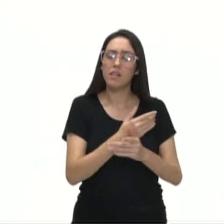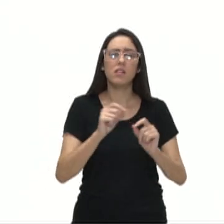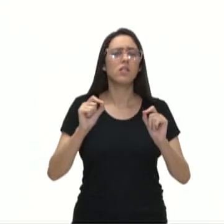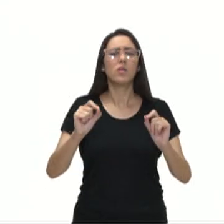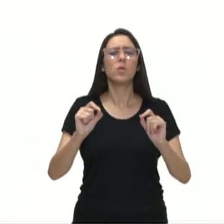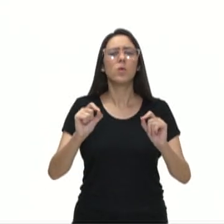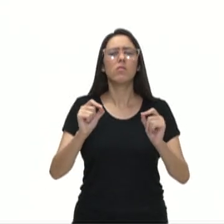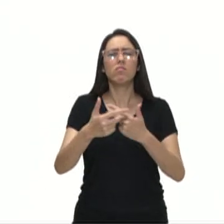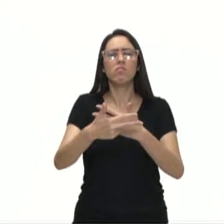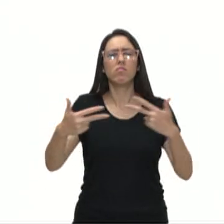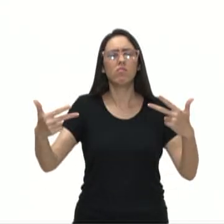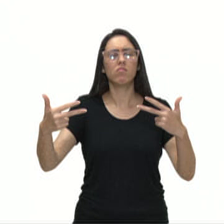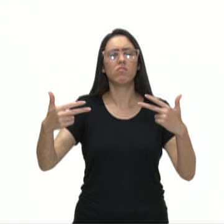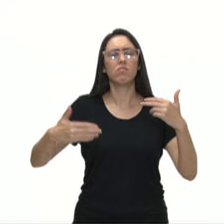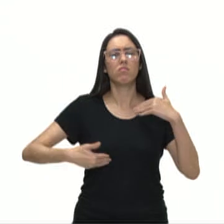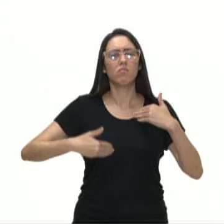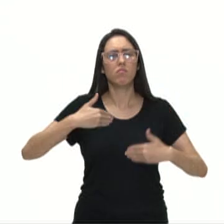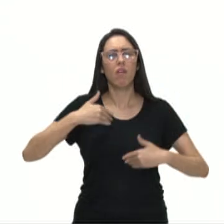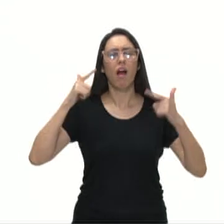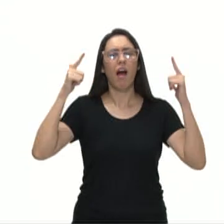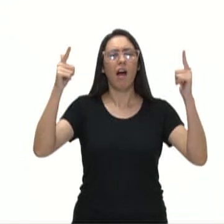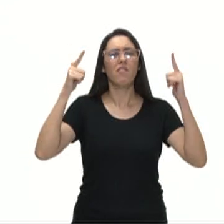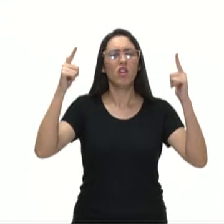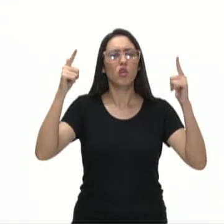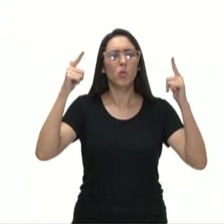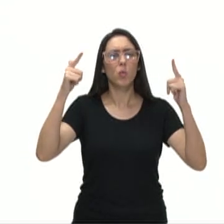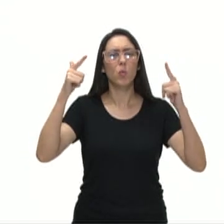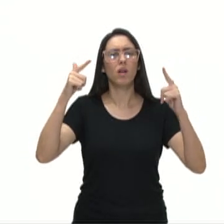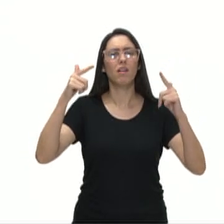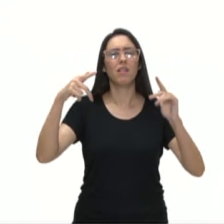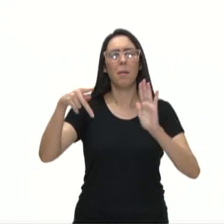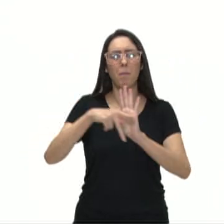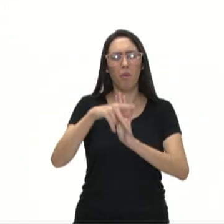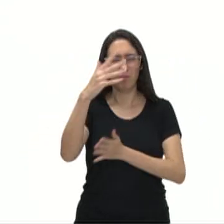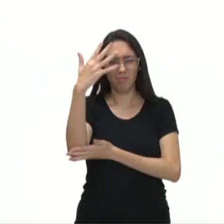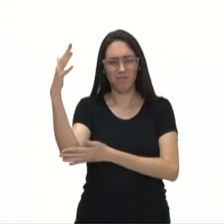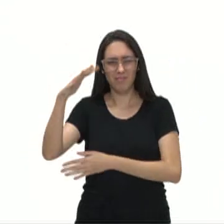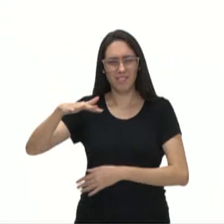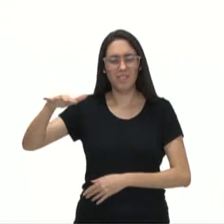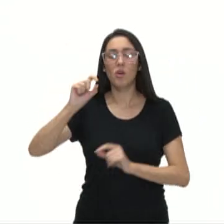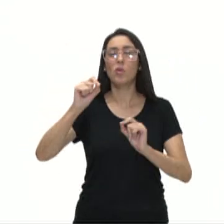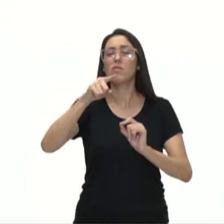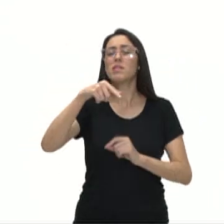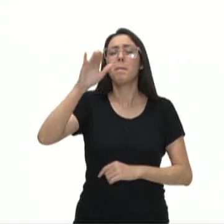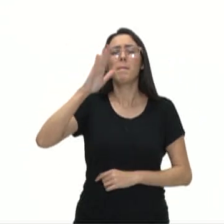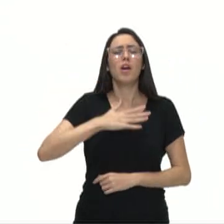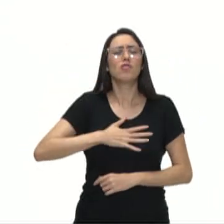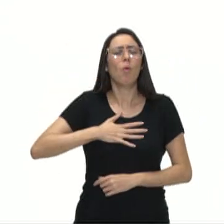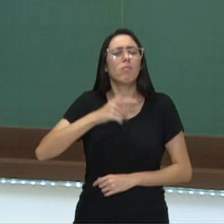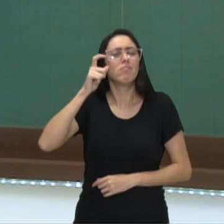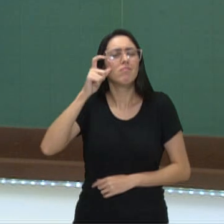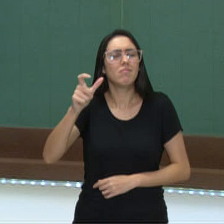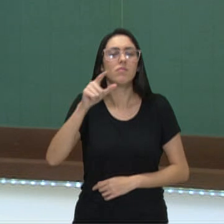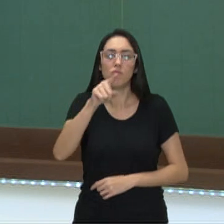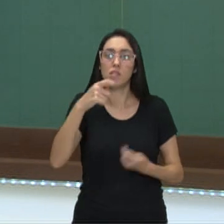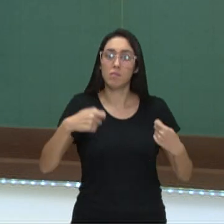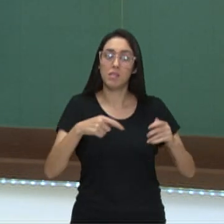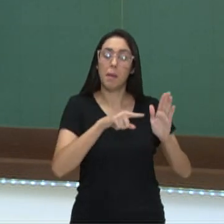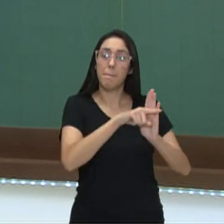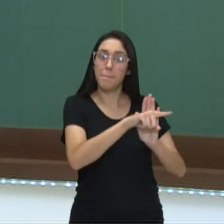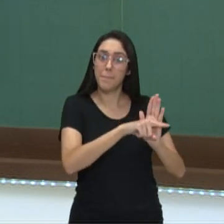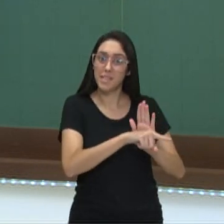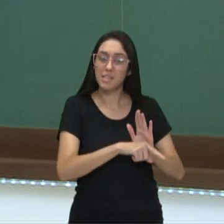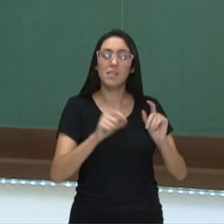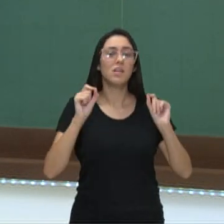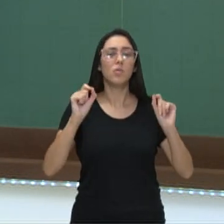práticas corporais de aventura relacionadas à natureza que achou mais interessante. Então, você vai ter que fazer uma pesquisa.